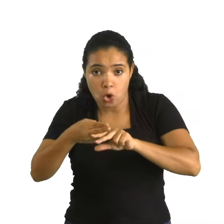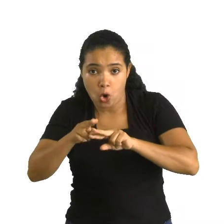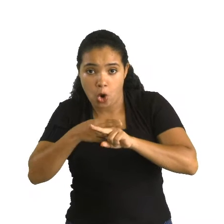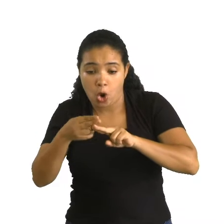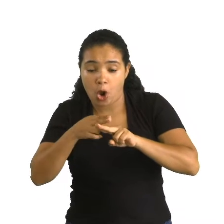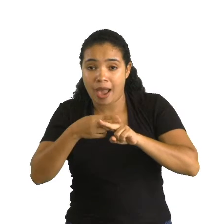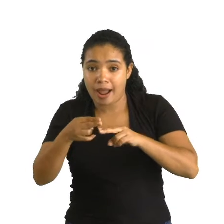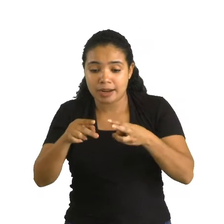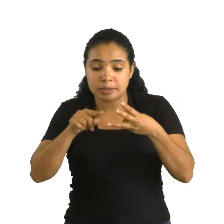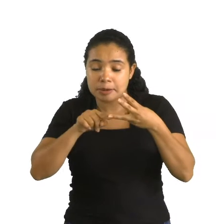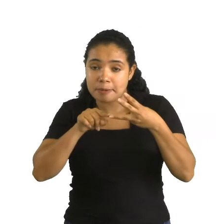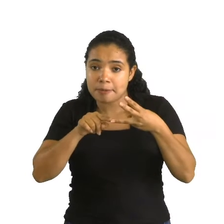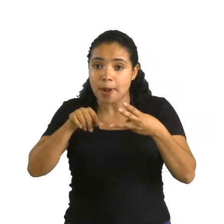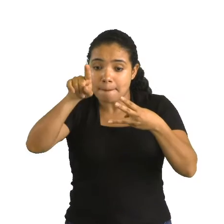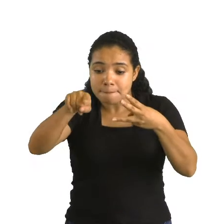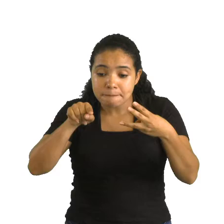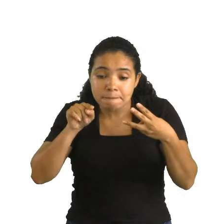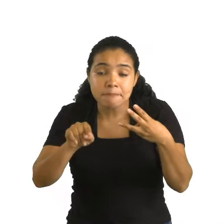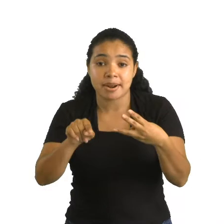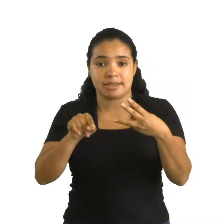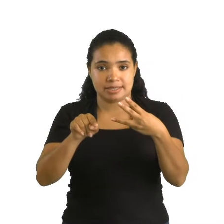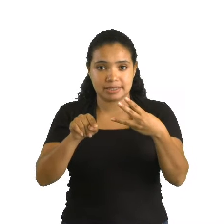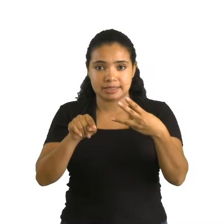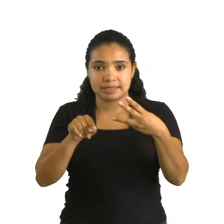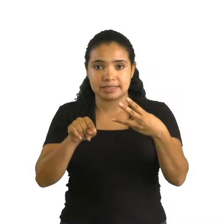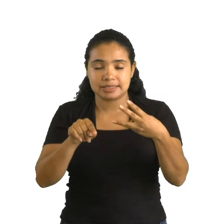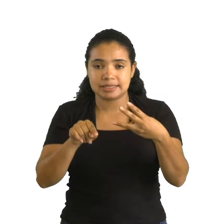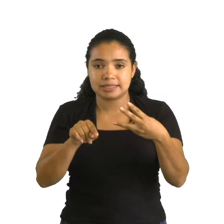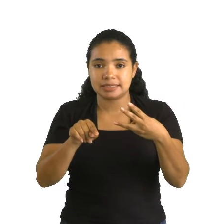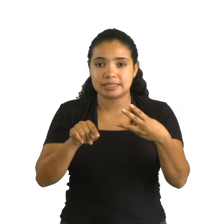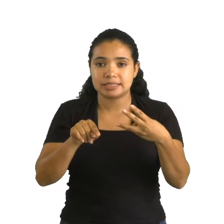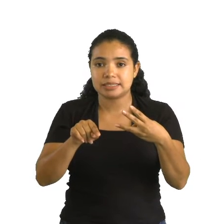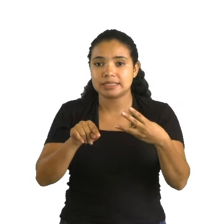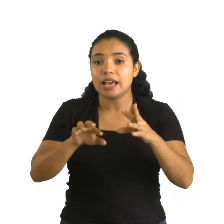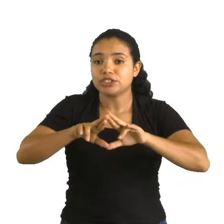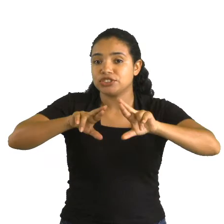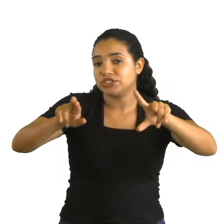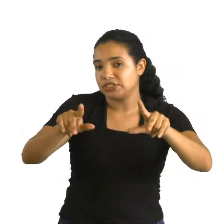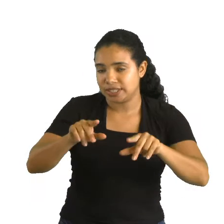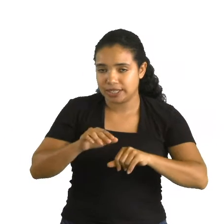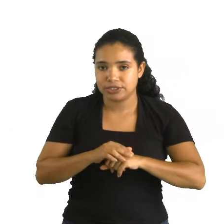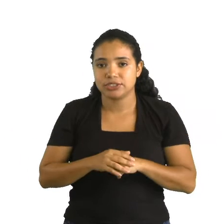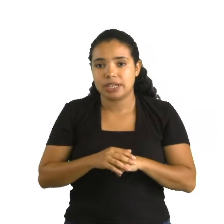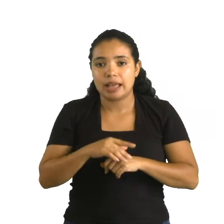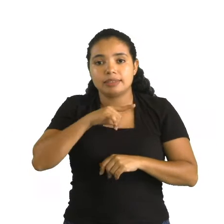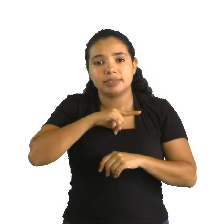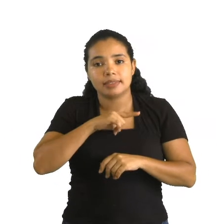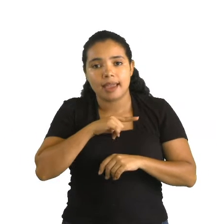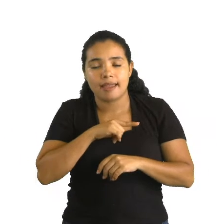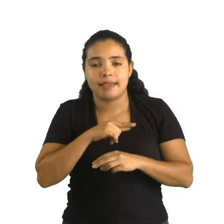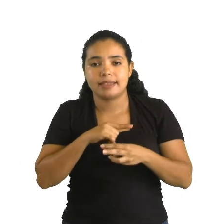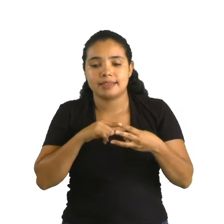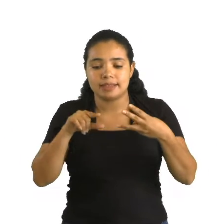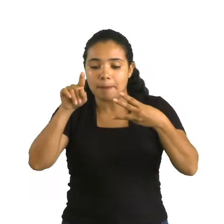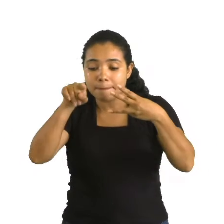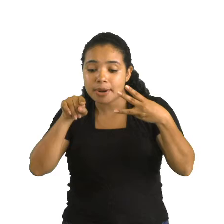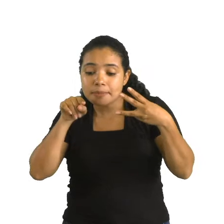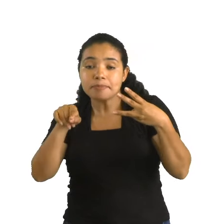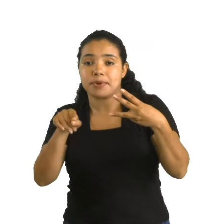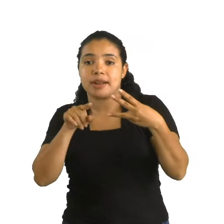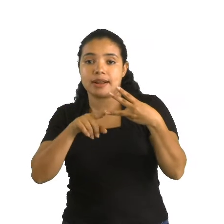terceira frase, a mesma escrita, porém com a pontuação diferente também, tem um ponto de